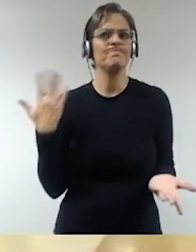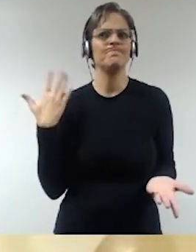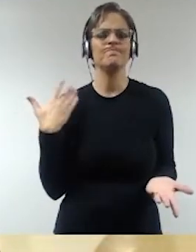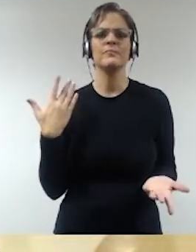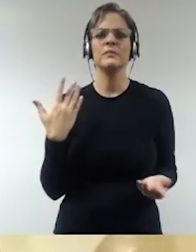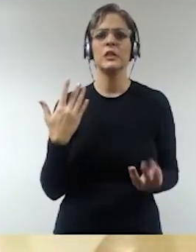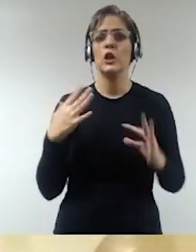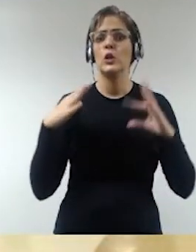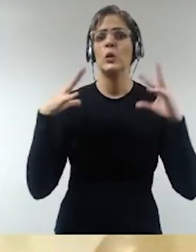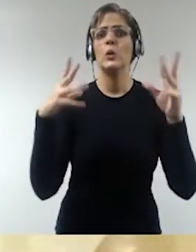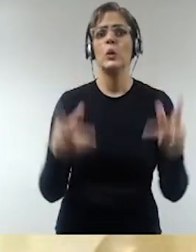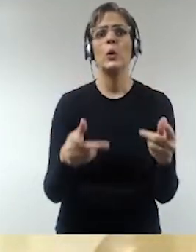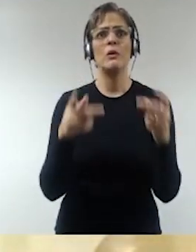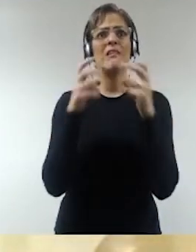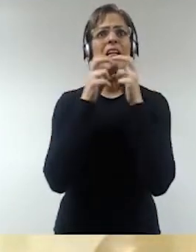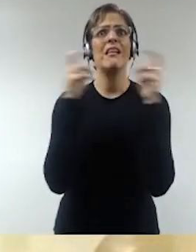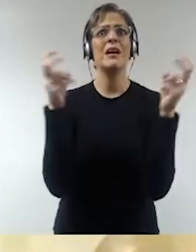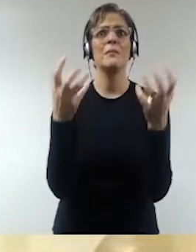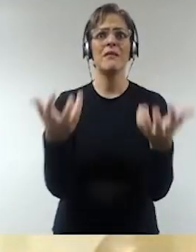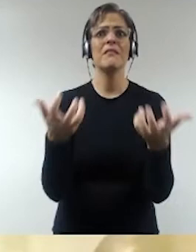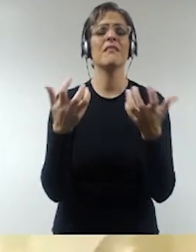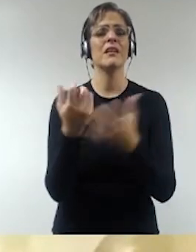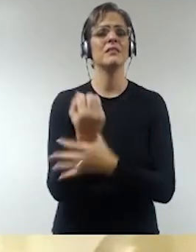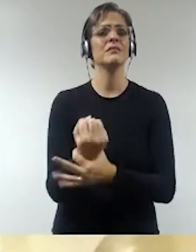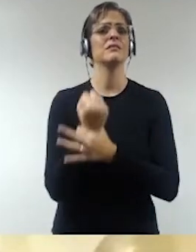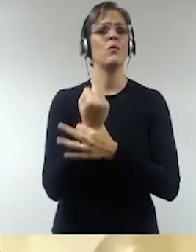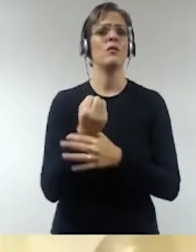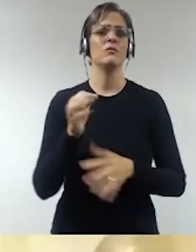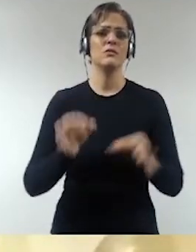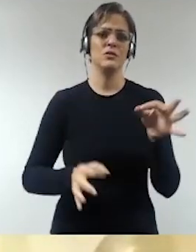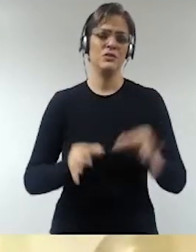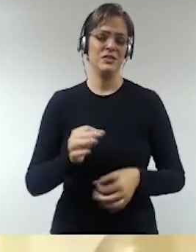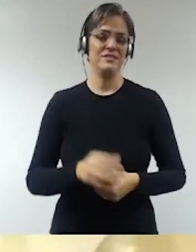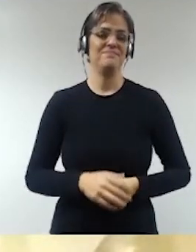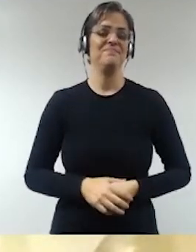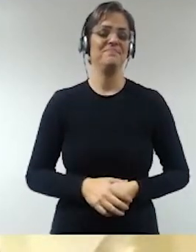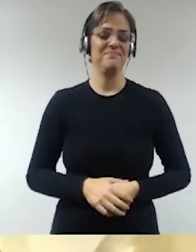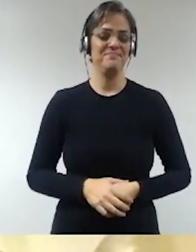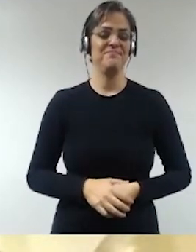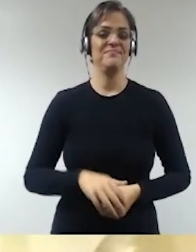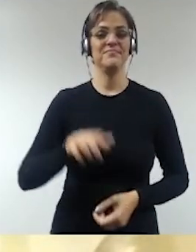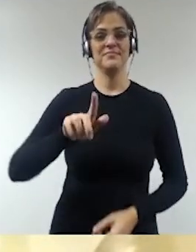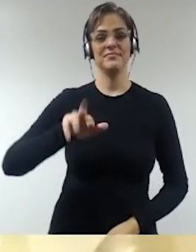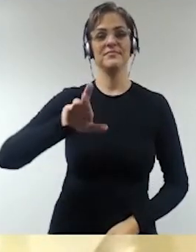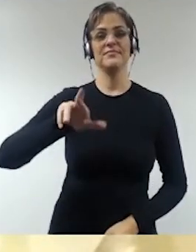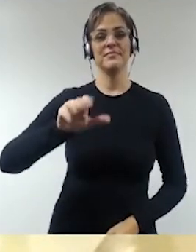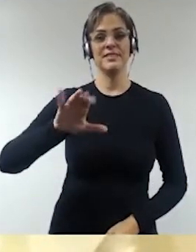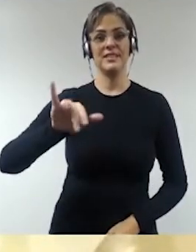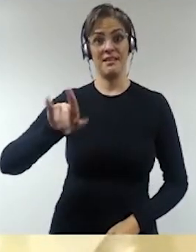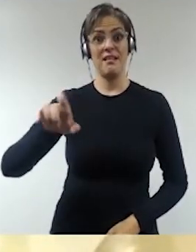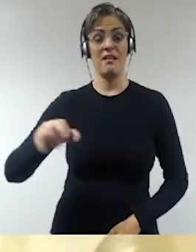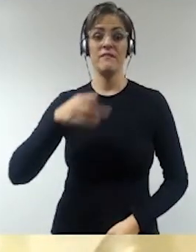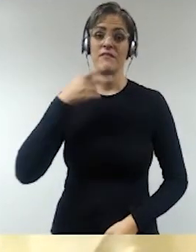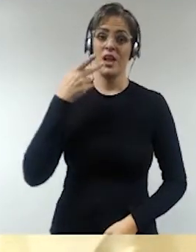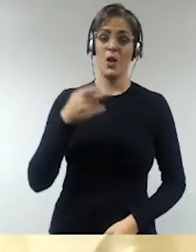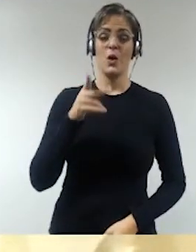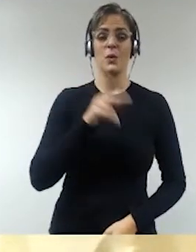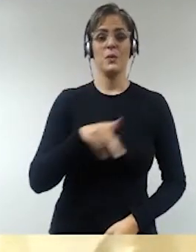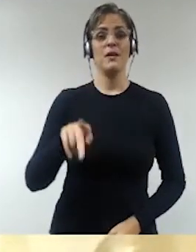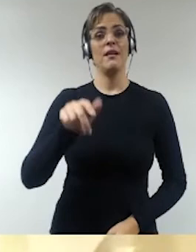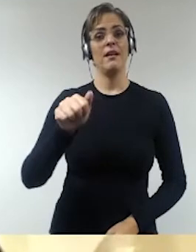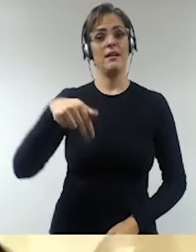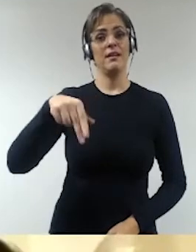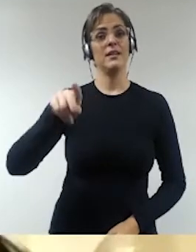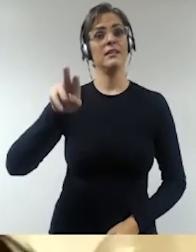clama por uma busca de segurança jurídica. Como a doutora Graciele falou, e o professor André, o